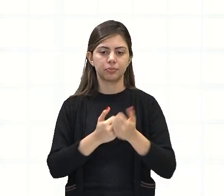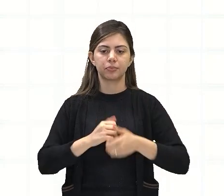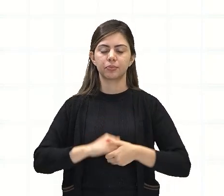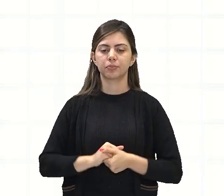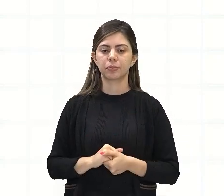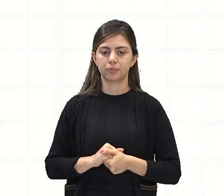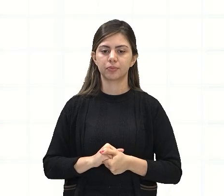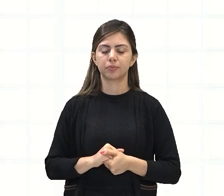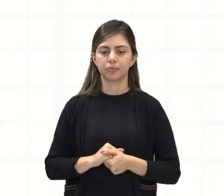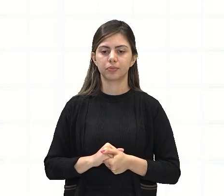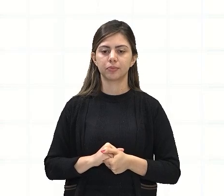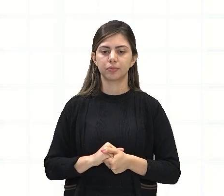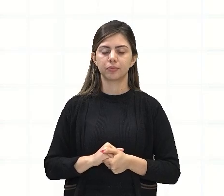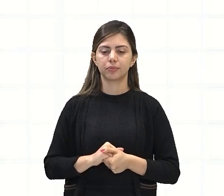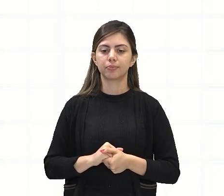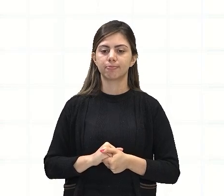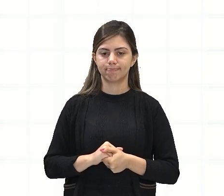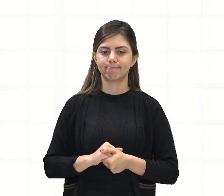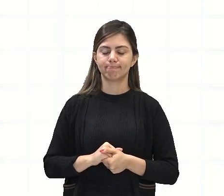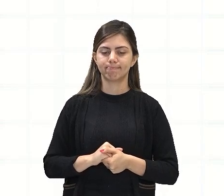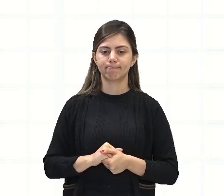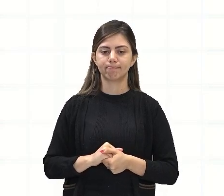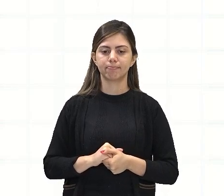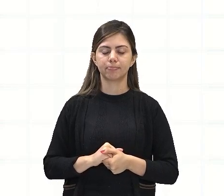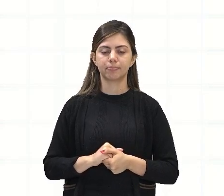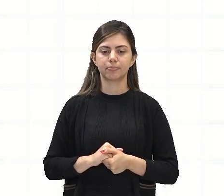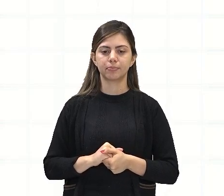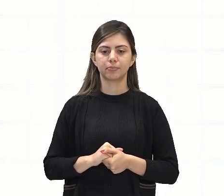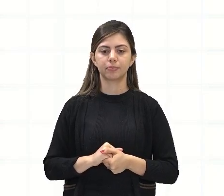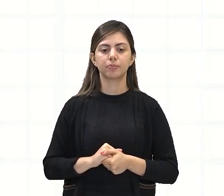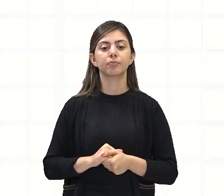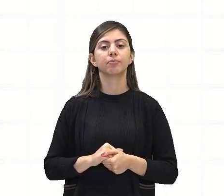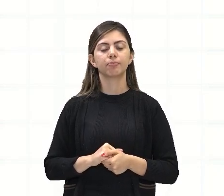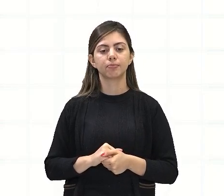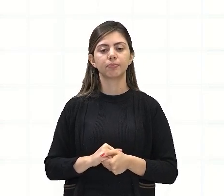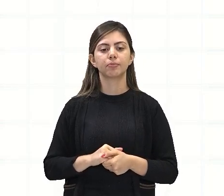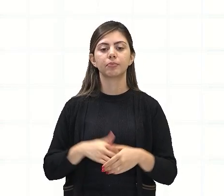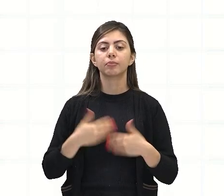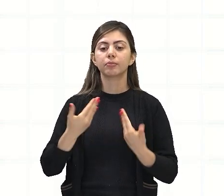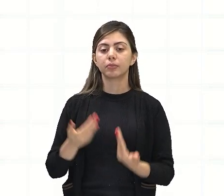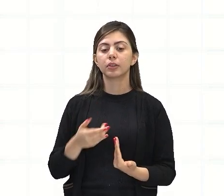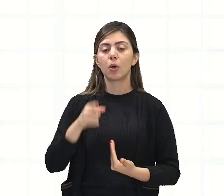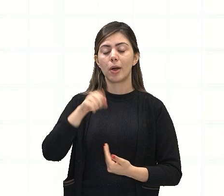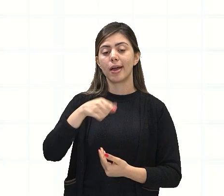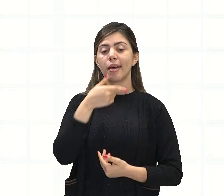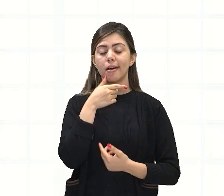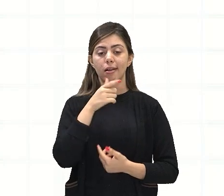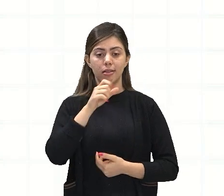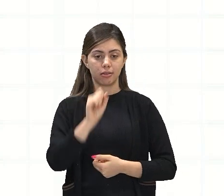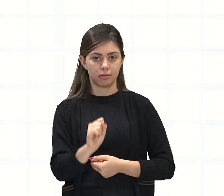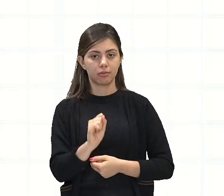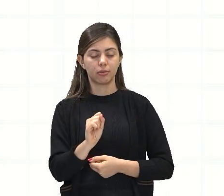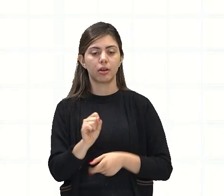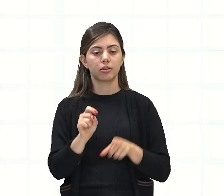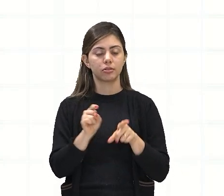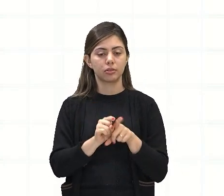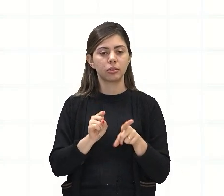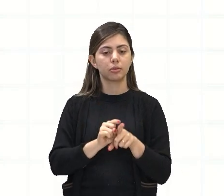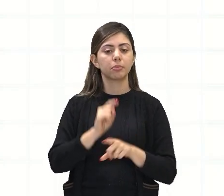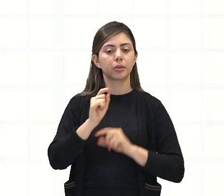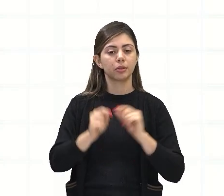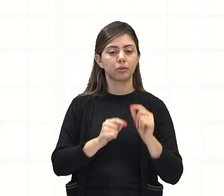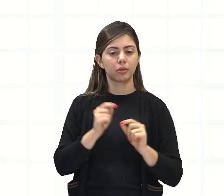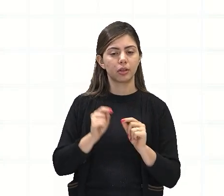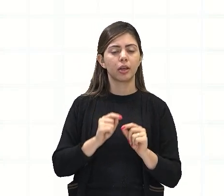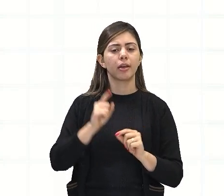auxiliar, um subtítulo, correto? E em relação à linguagem, não é? Também